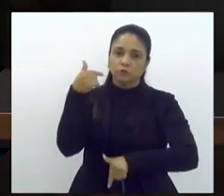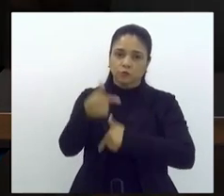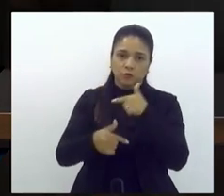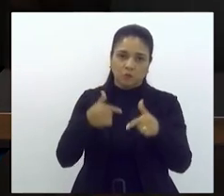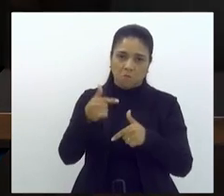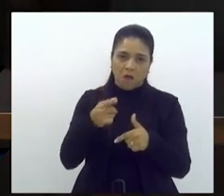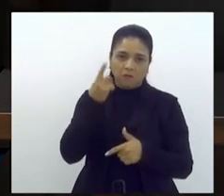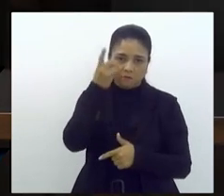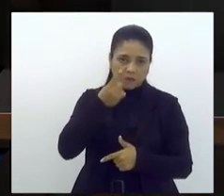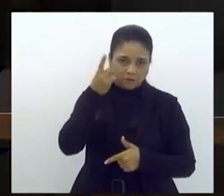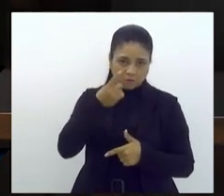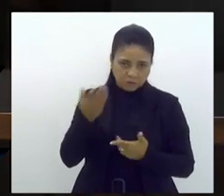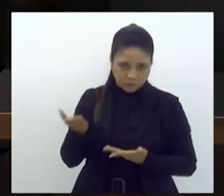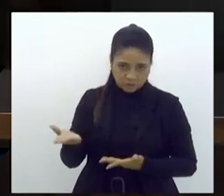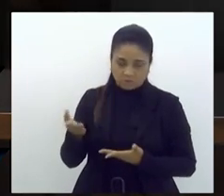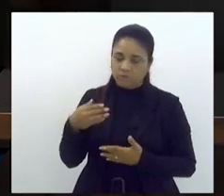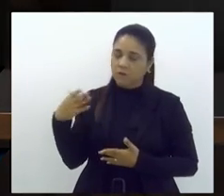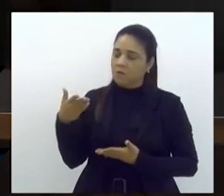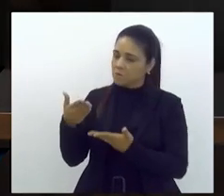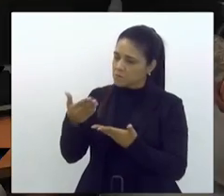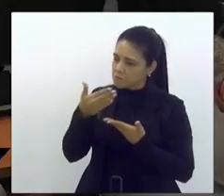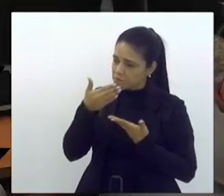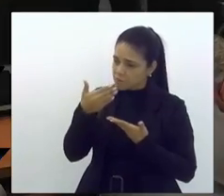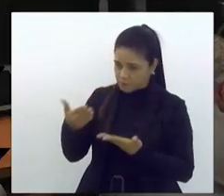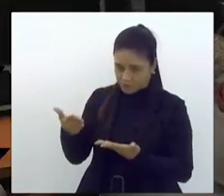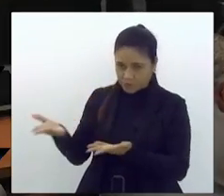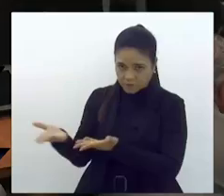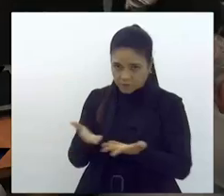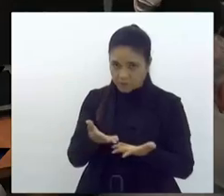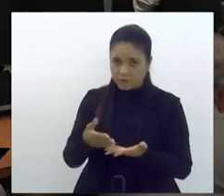por favor deputada Mariana do MST